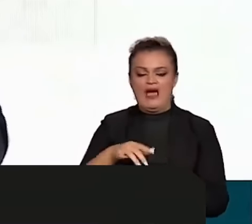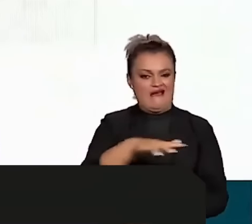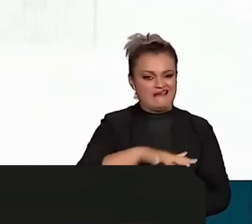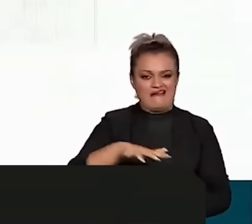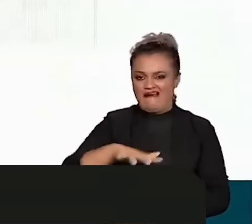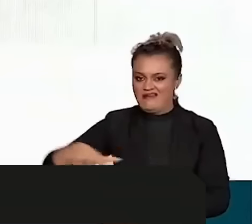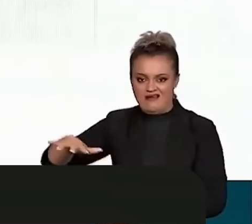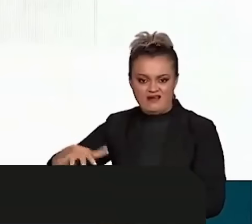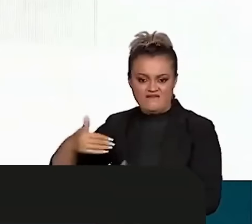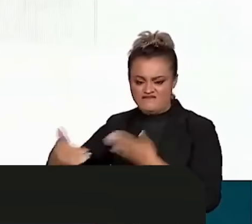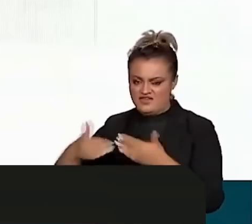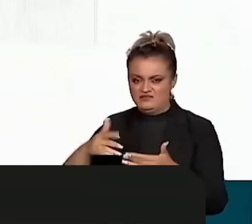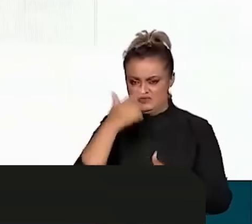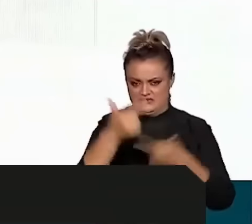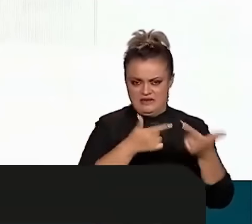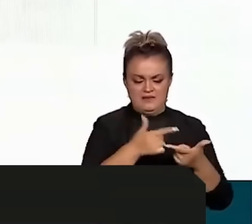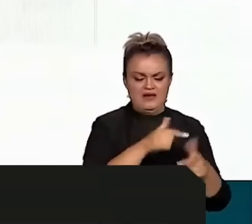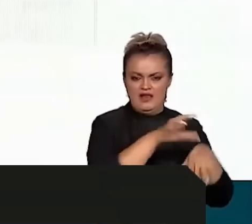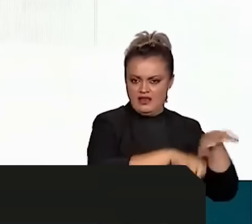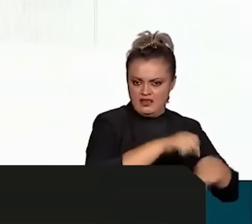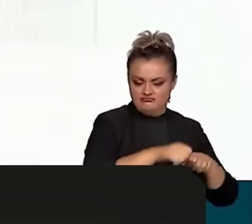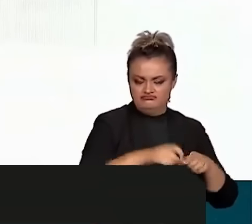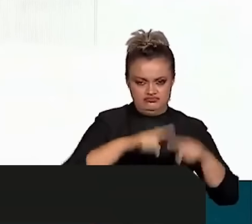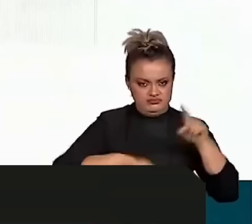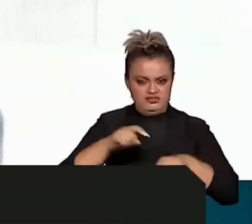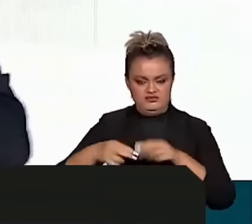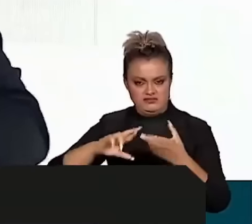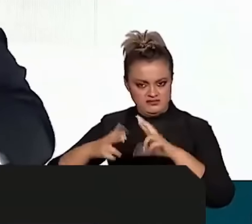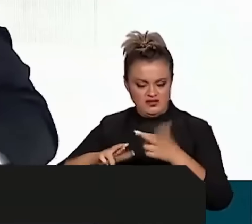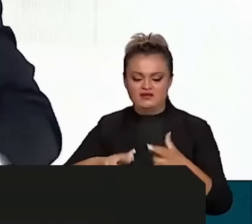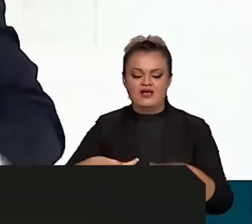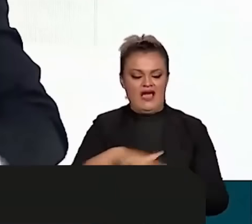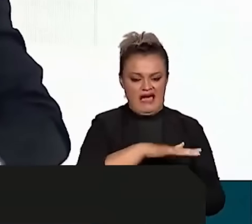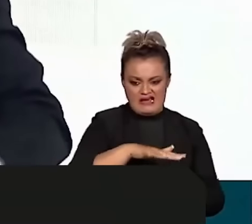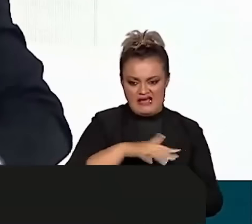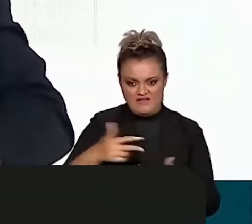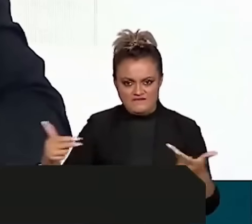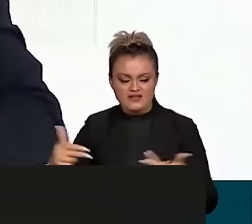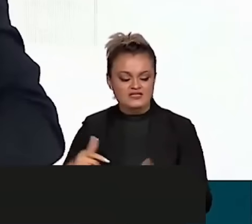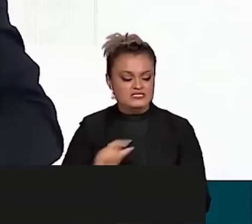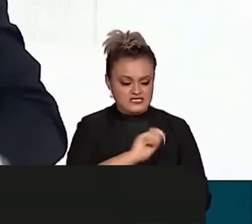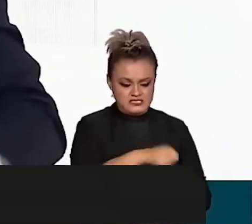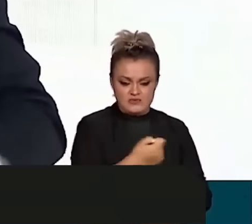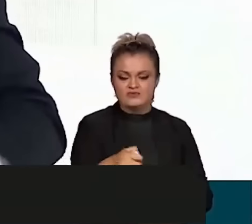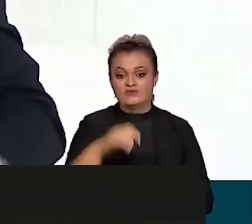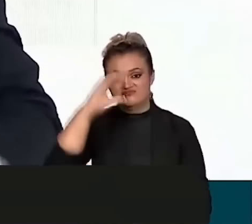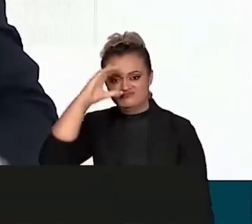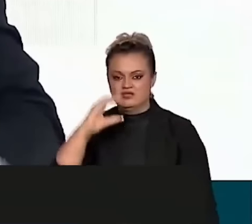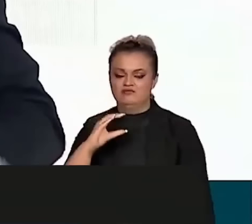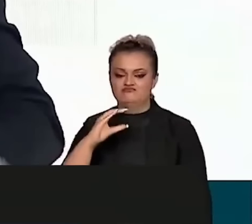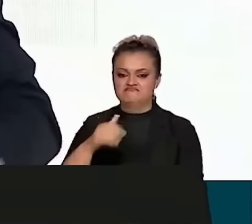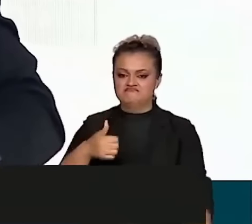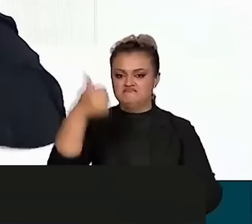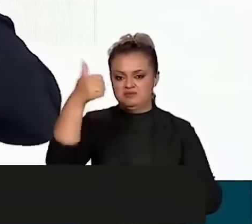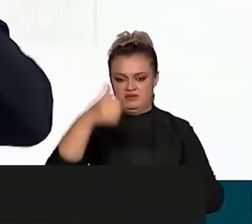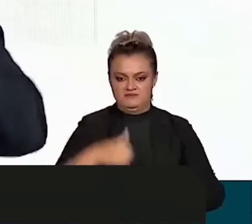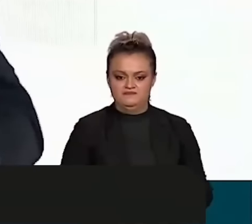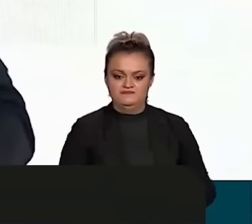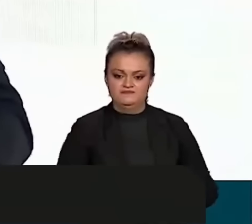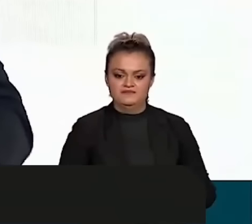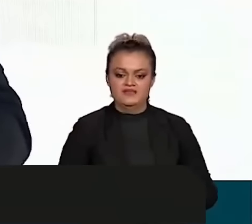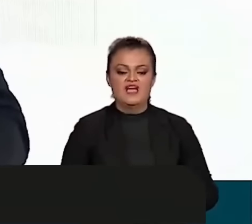que a Anvisa autorize o início dos ensaios. Caso a agência não se manifeste no prazo, o estudo será iniciado desde que contém